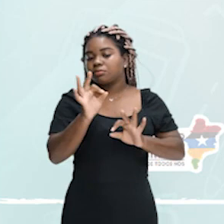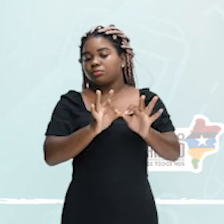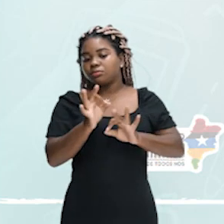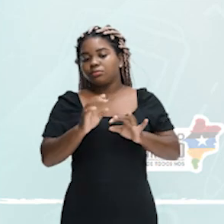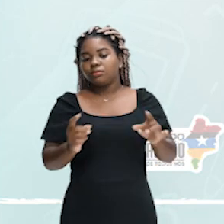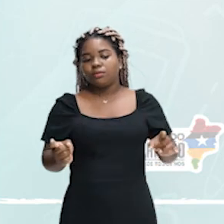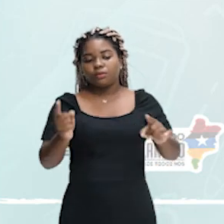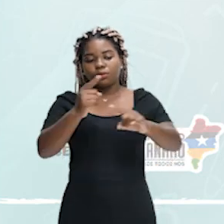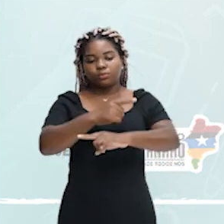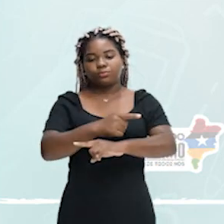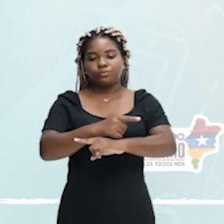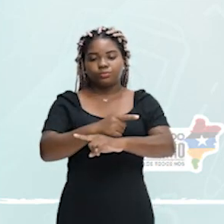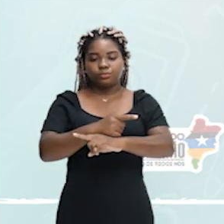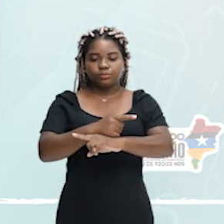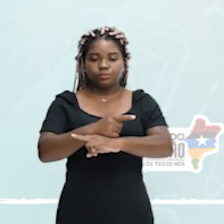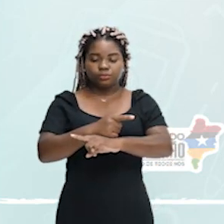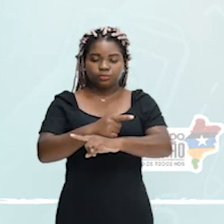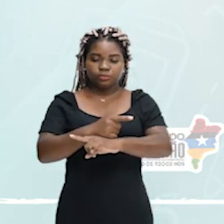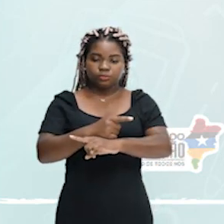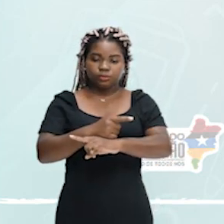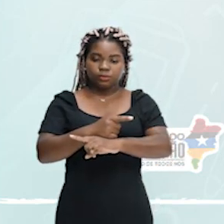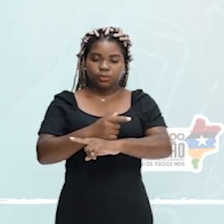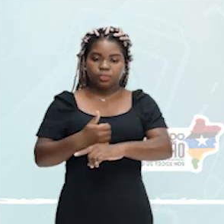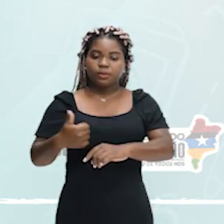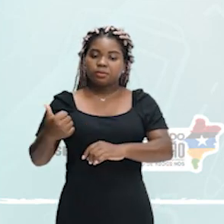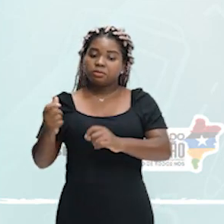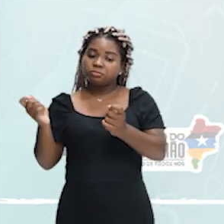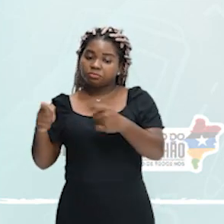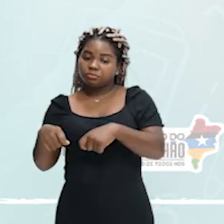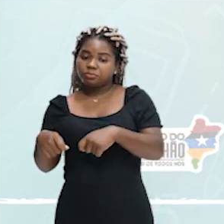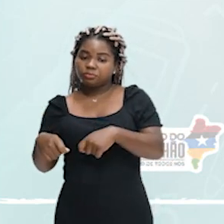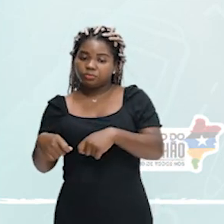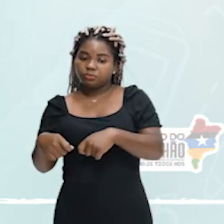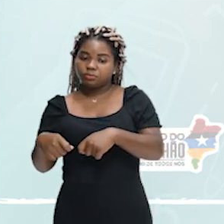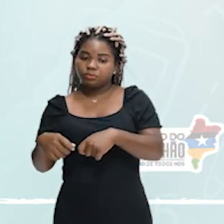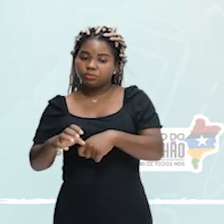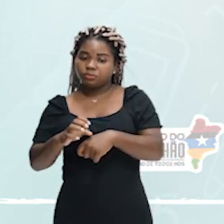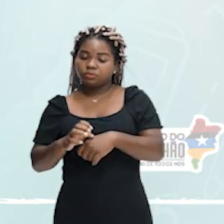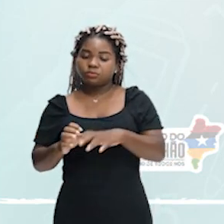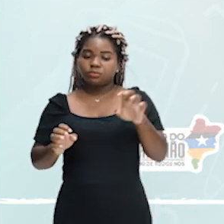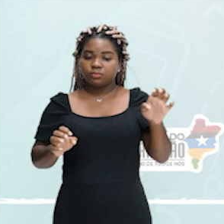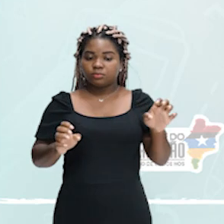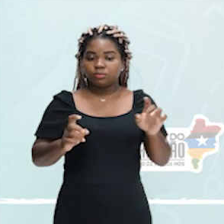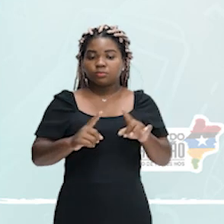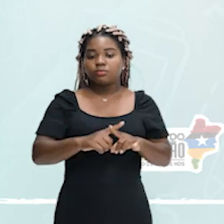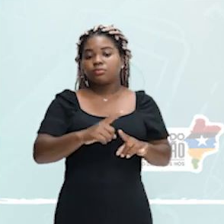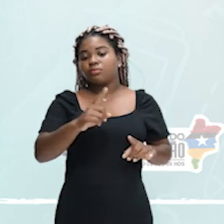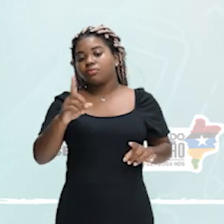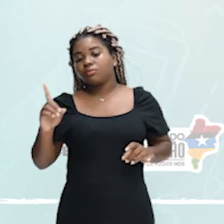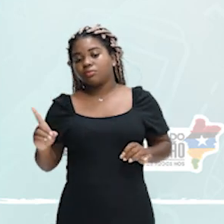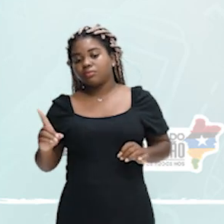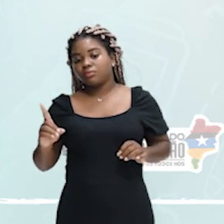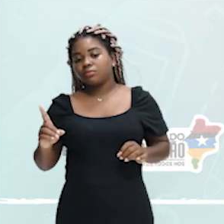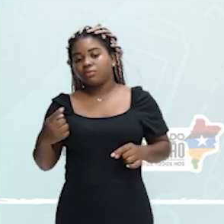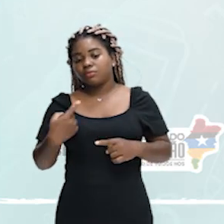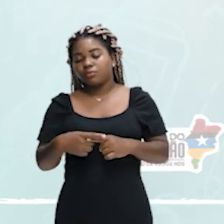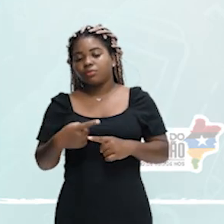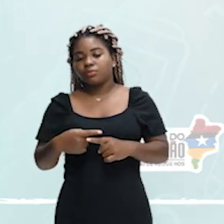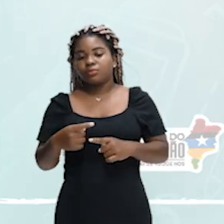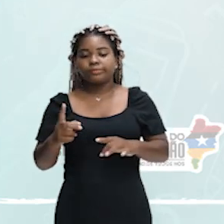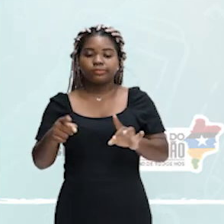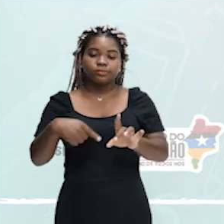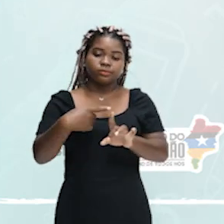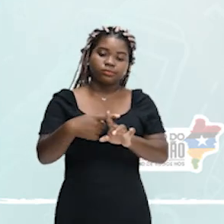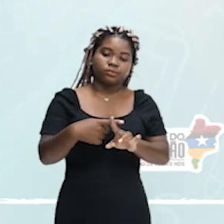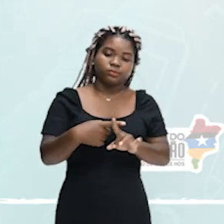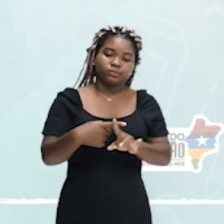inverti. Perceba que o 1 deveria estar aqui na esquerda e passou lá para a direita. Por quê? Porque ficaria maior, e para continuar a